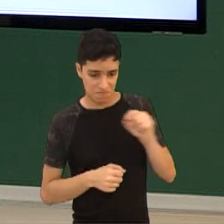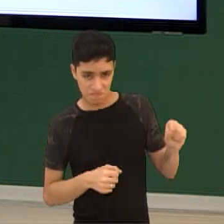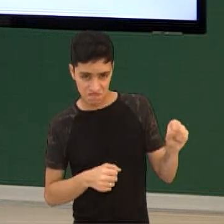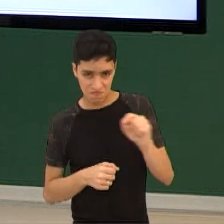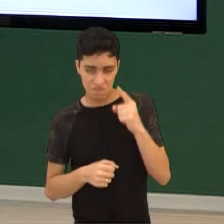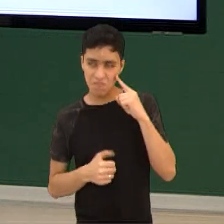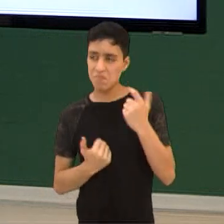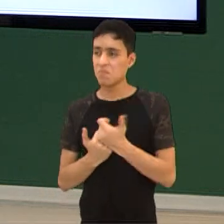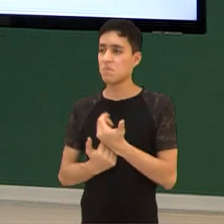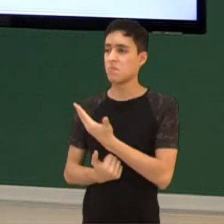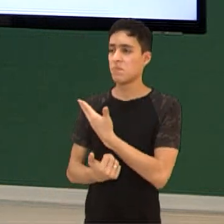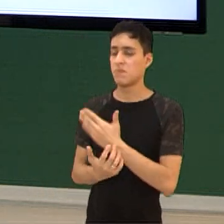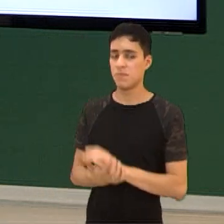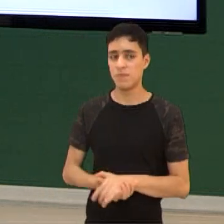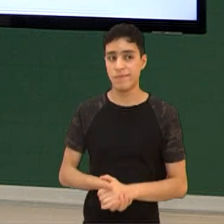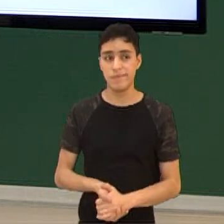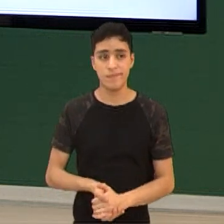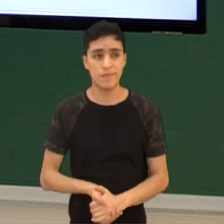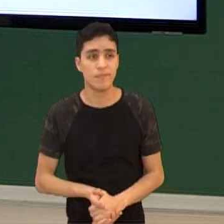termos fica assim.